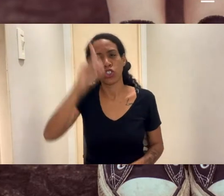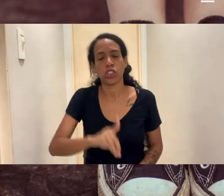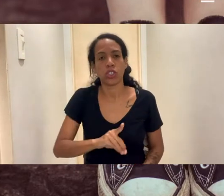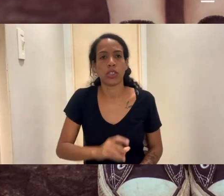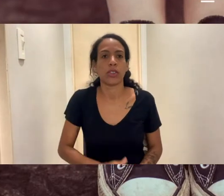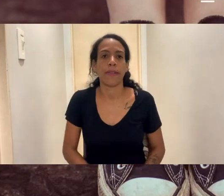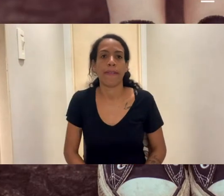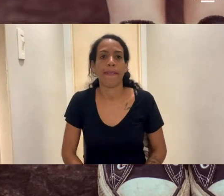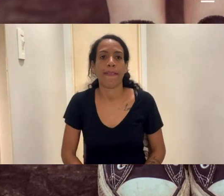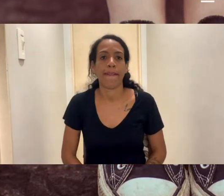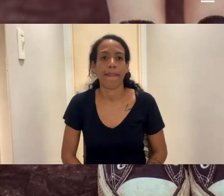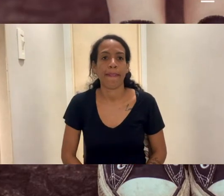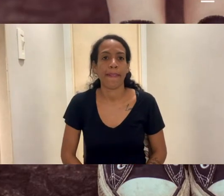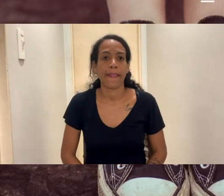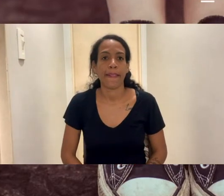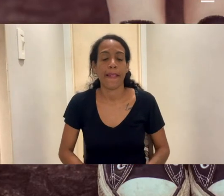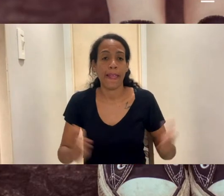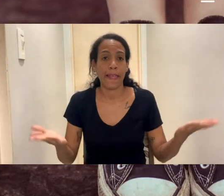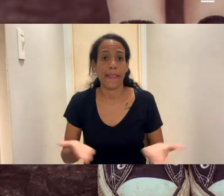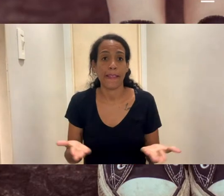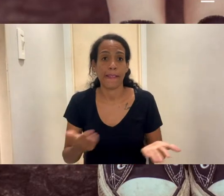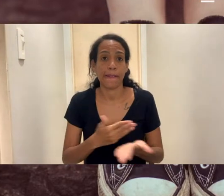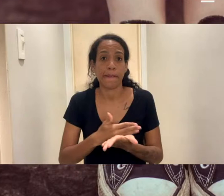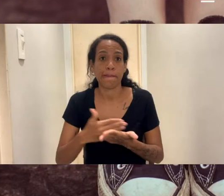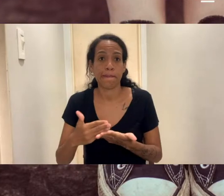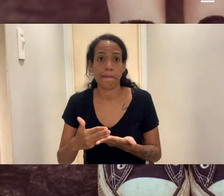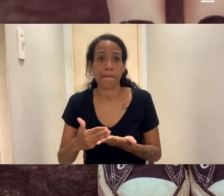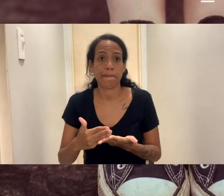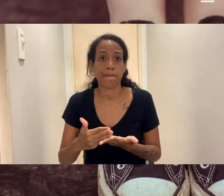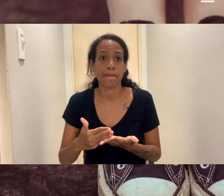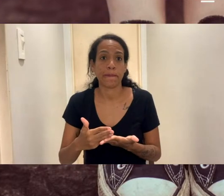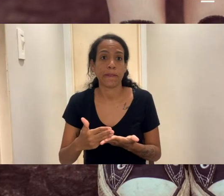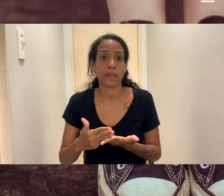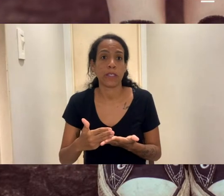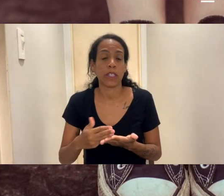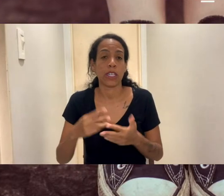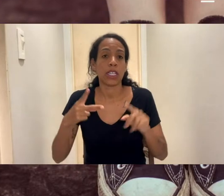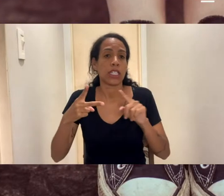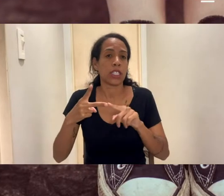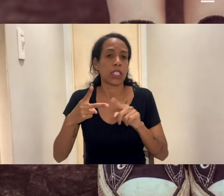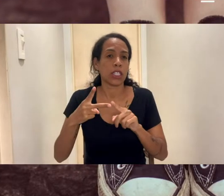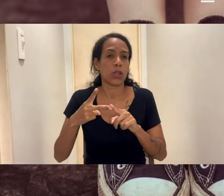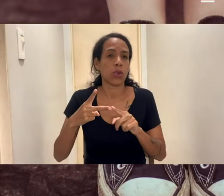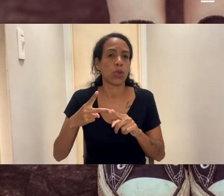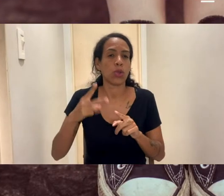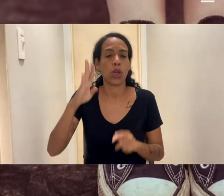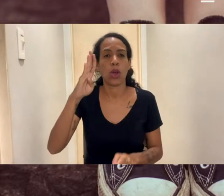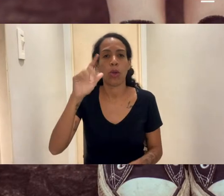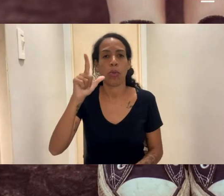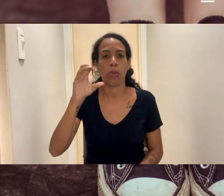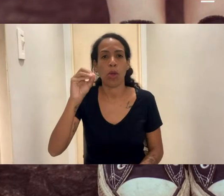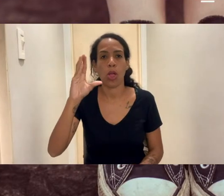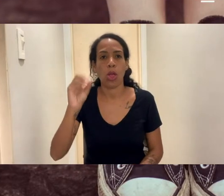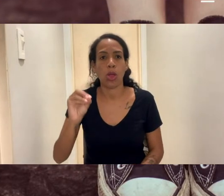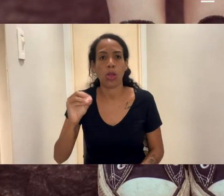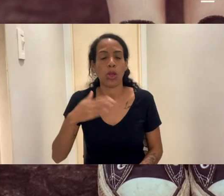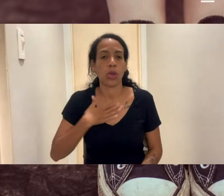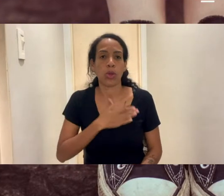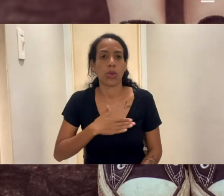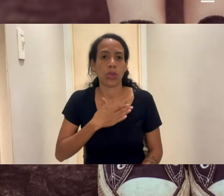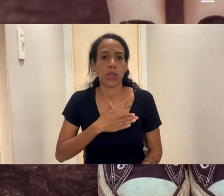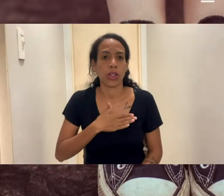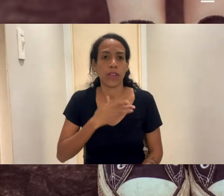gostaria agora, então, de dar início ao nosso segundo bloco, né, nesse segundo bloco eu gostaria